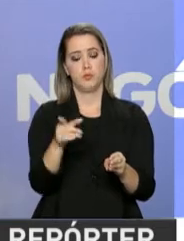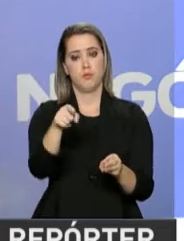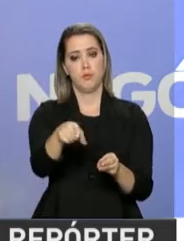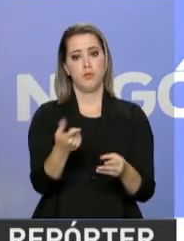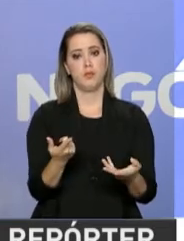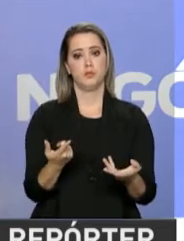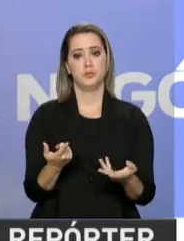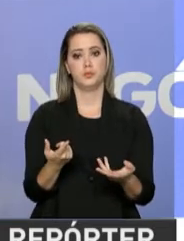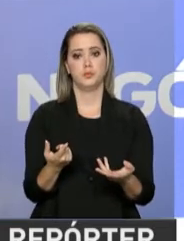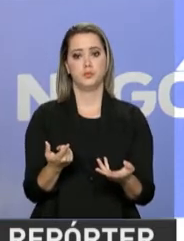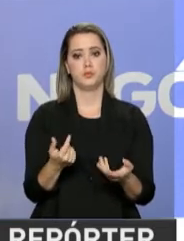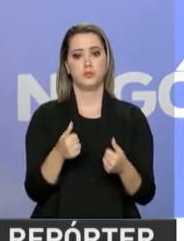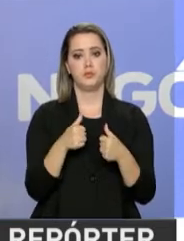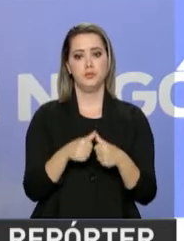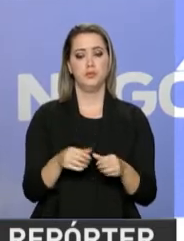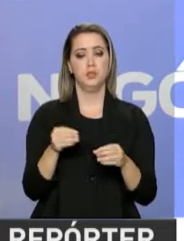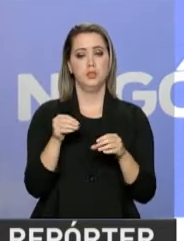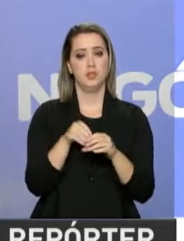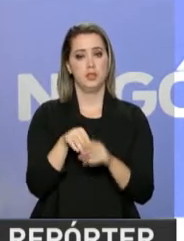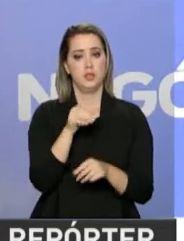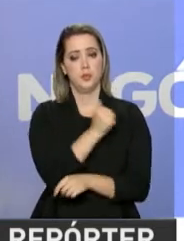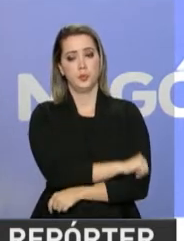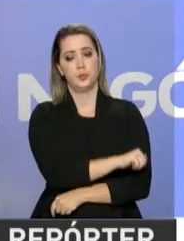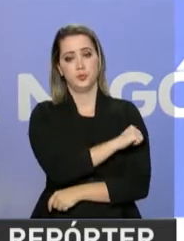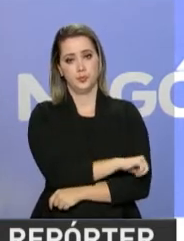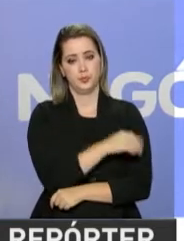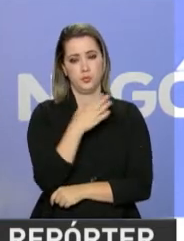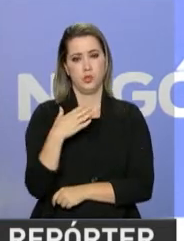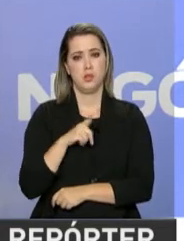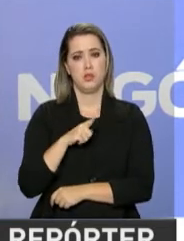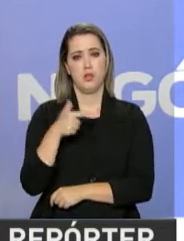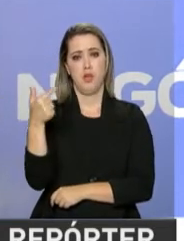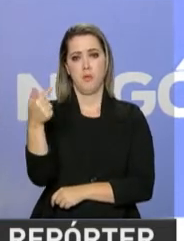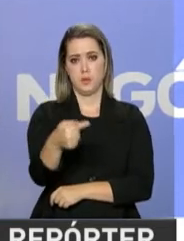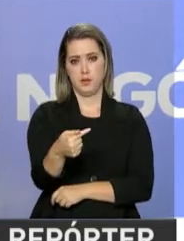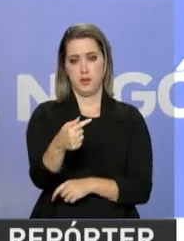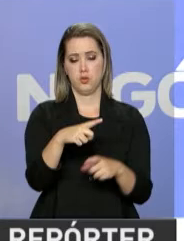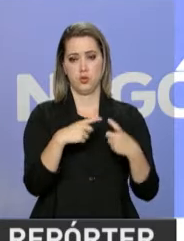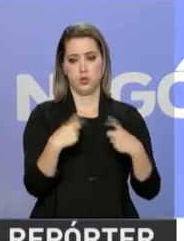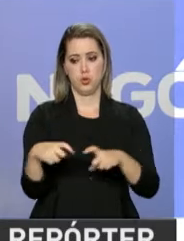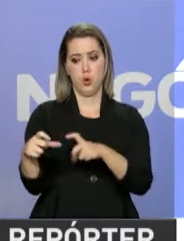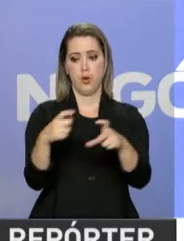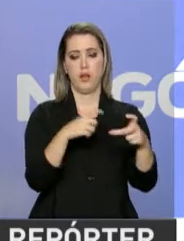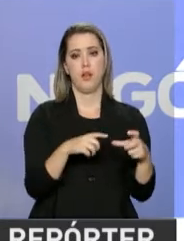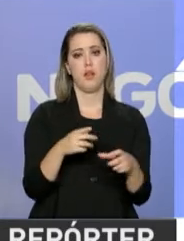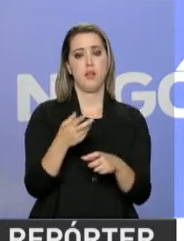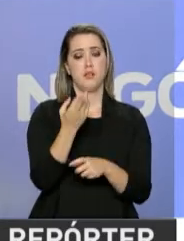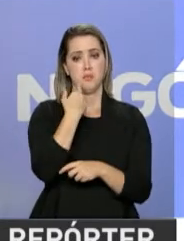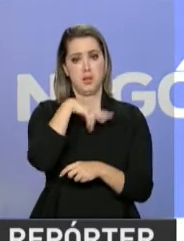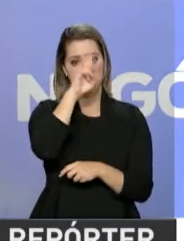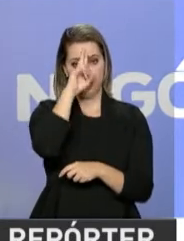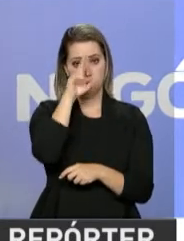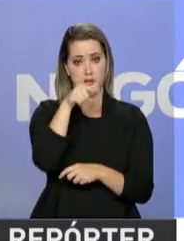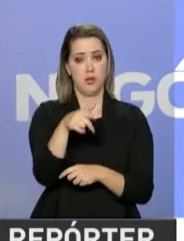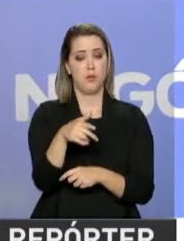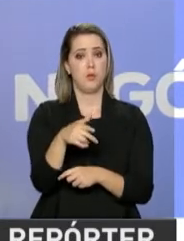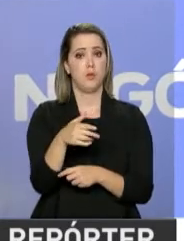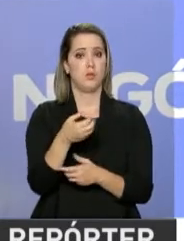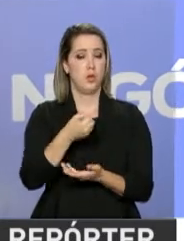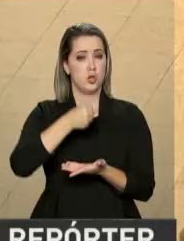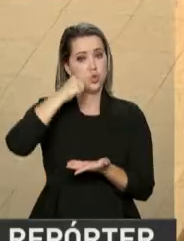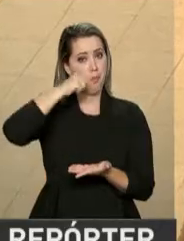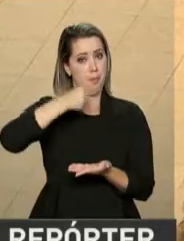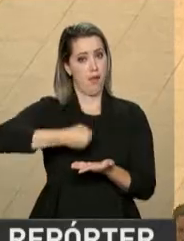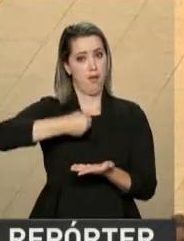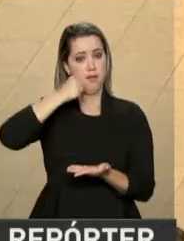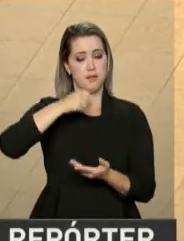aqui que está instalada no Rio de Janeiro. Temos 7 áreas para restaurantes, bares e